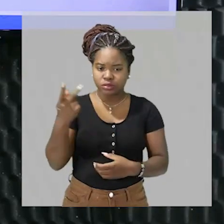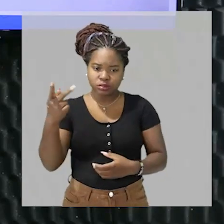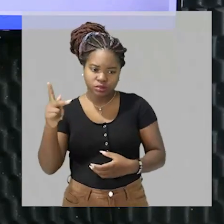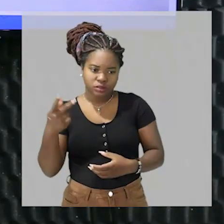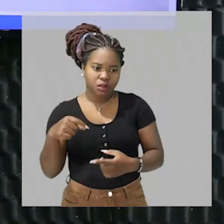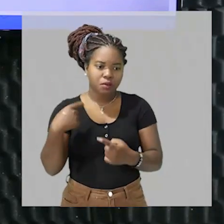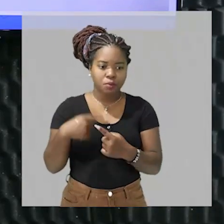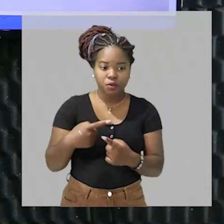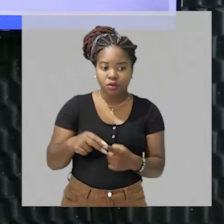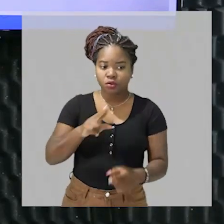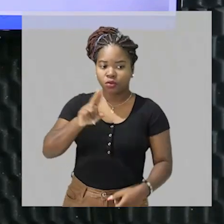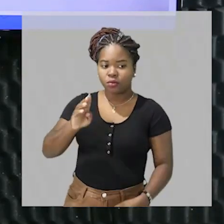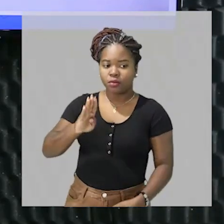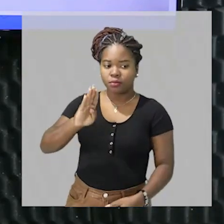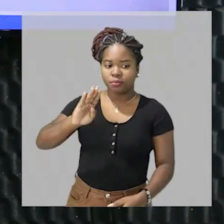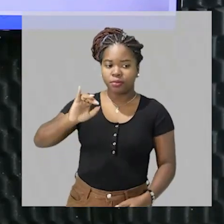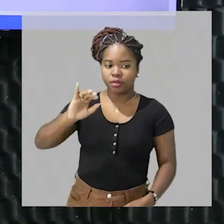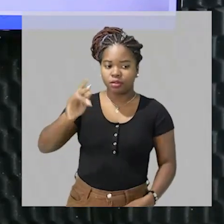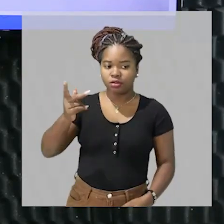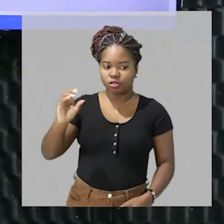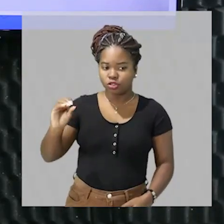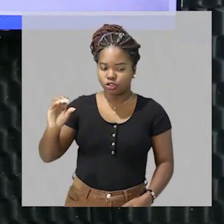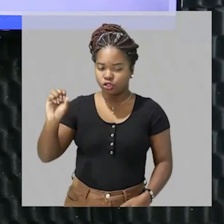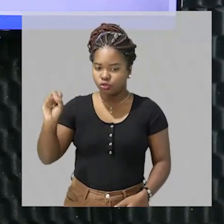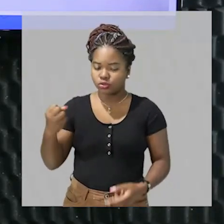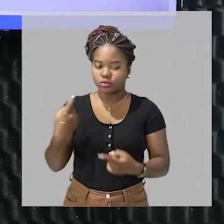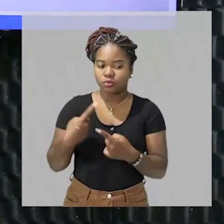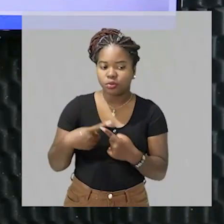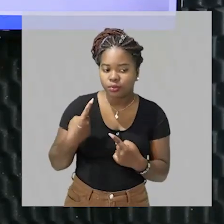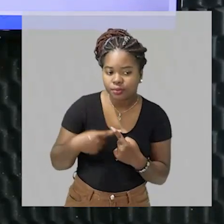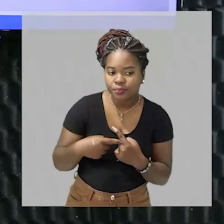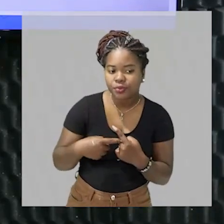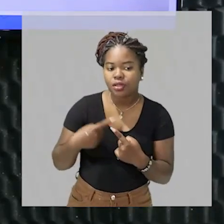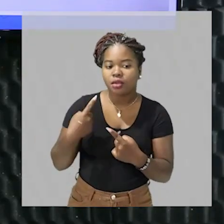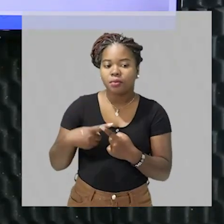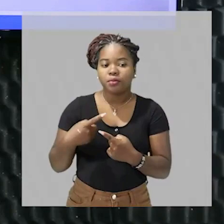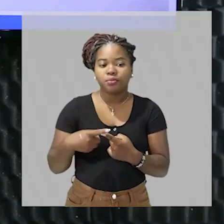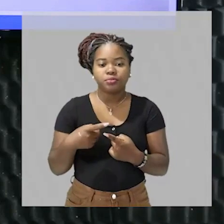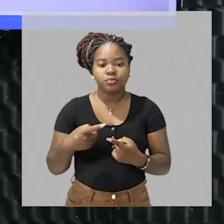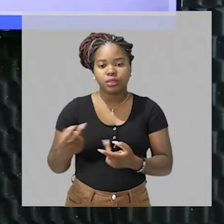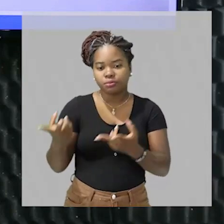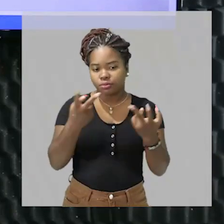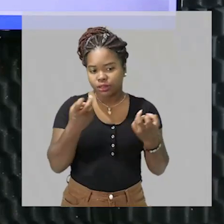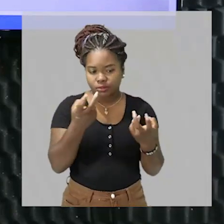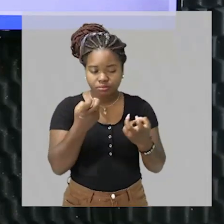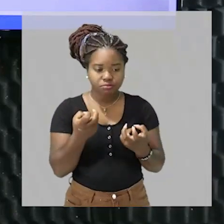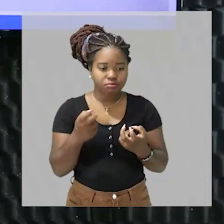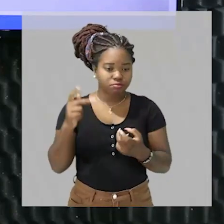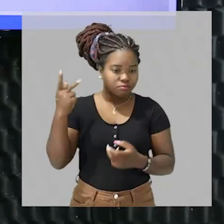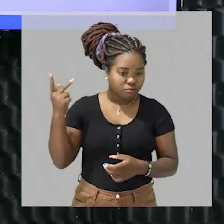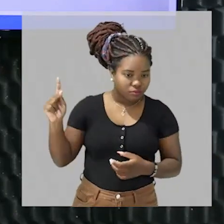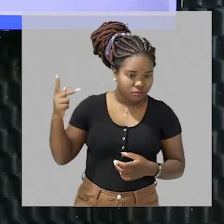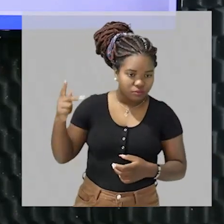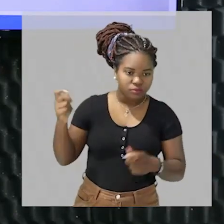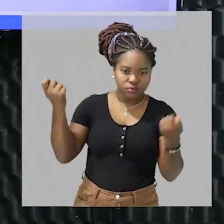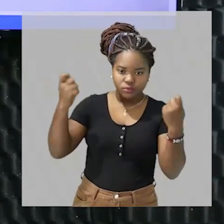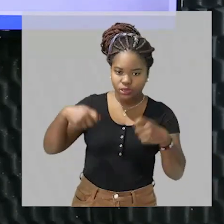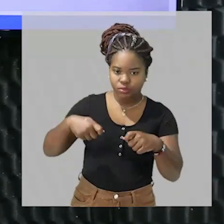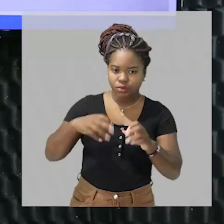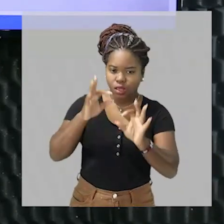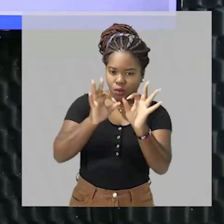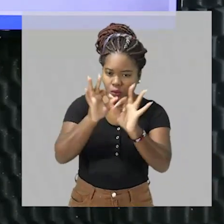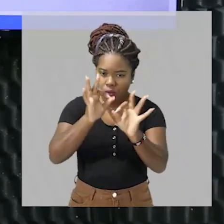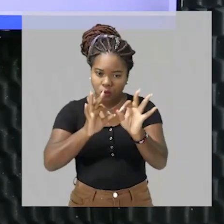Bichos porque, segundo a visão do artista, você pode, ou pássaros no caso, você pode ir modelando, ou